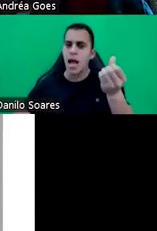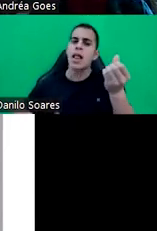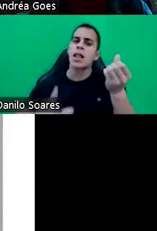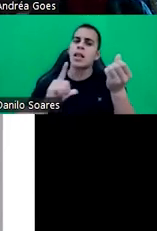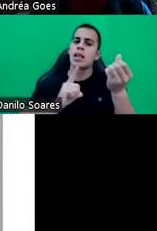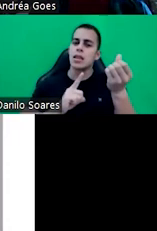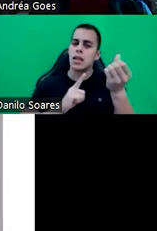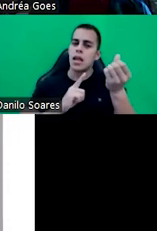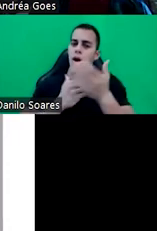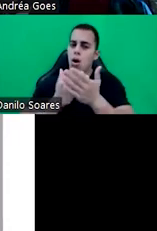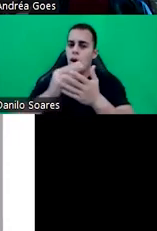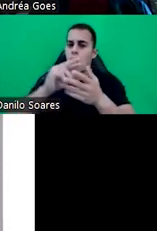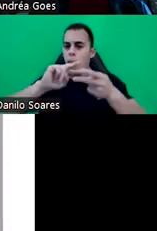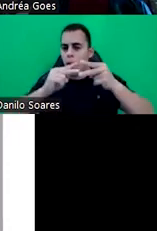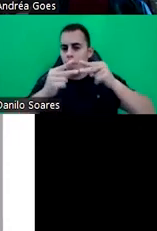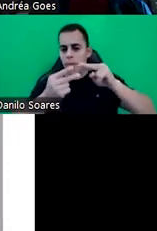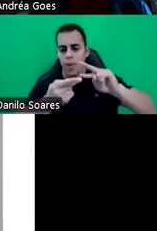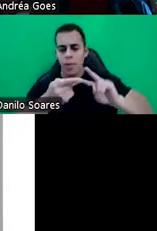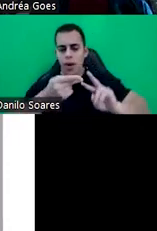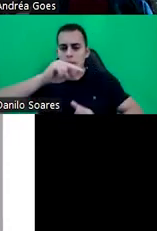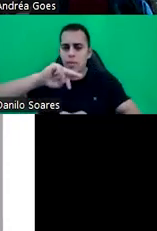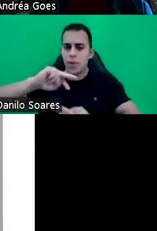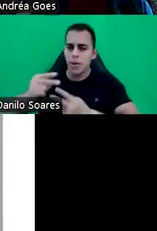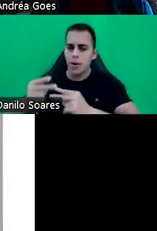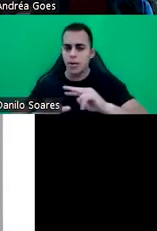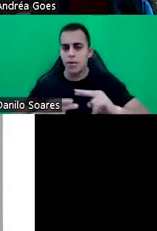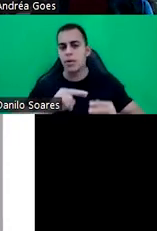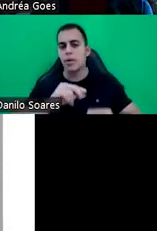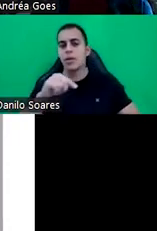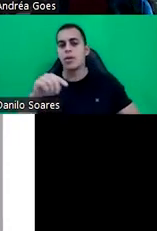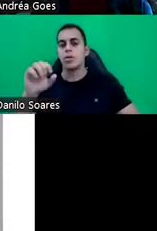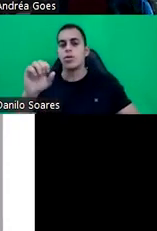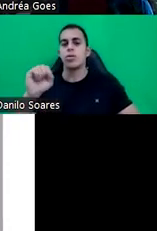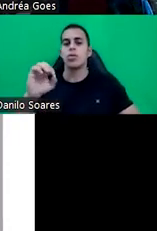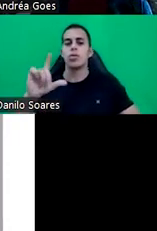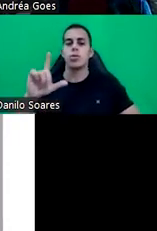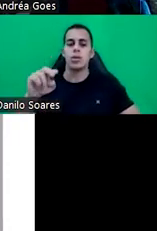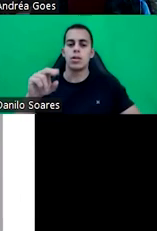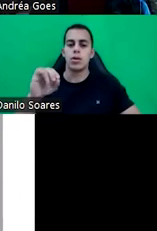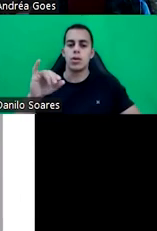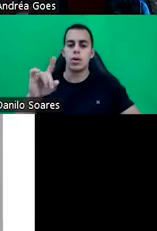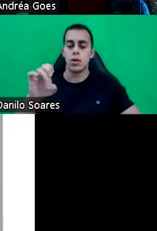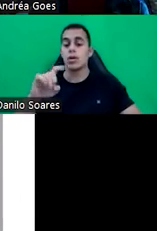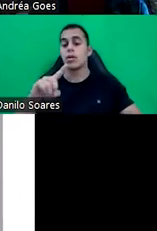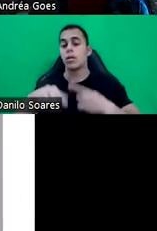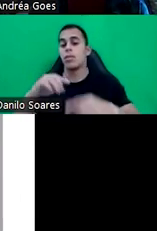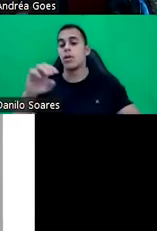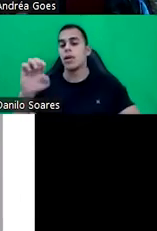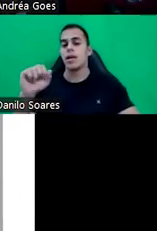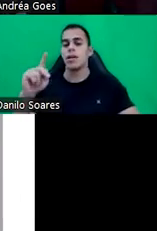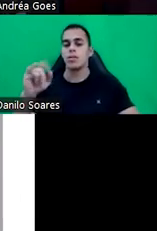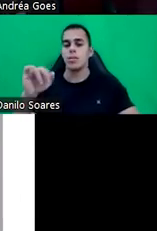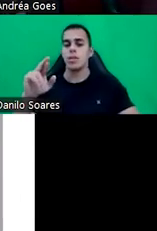neles mesmos e até vindo do solenoide para essa fase de espiralização, onde a gente já tem, e aí vai